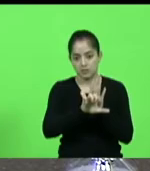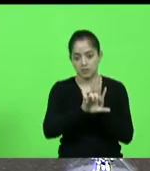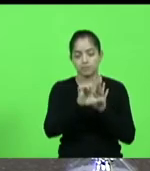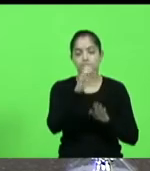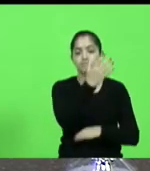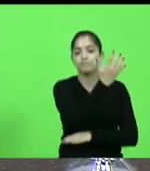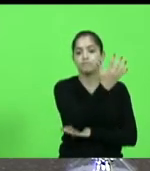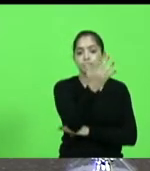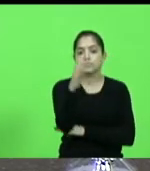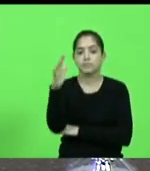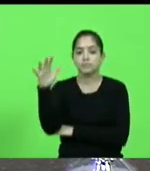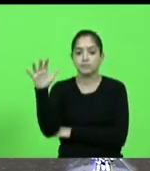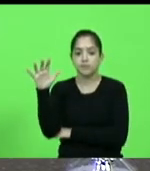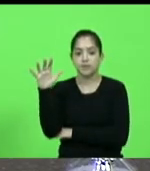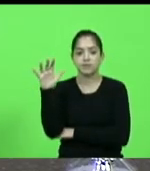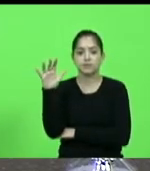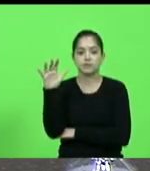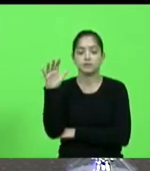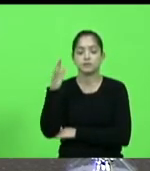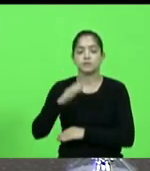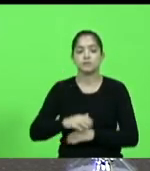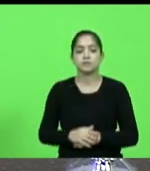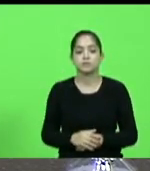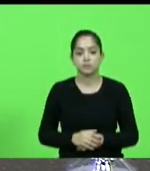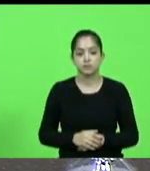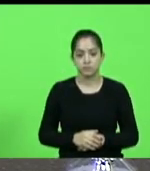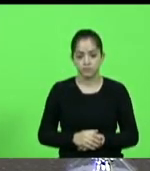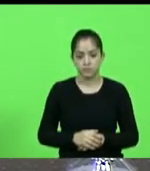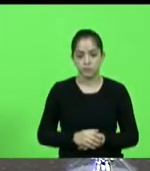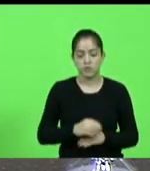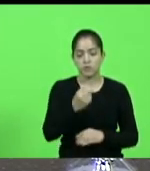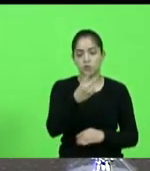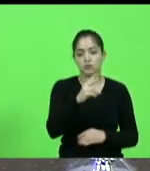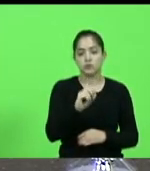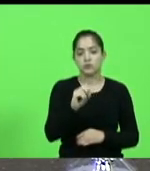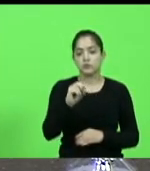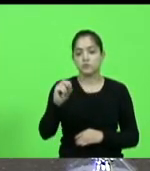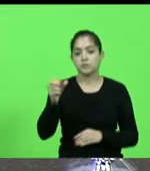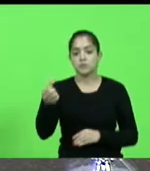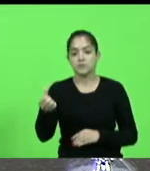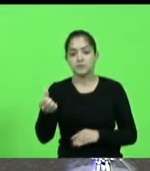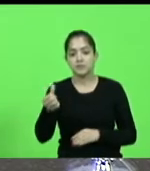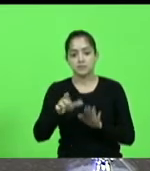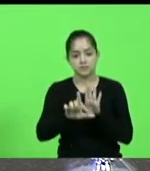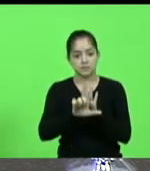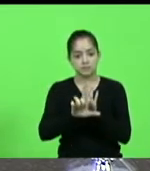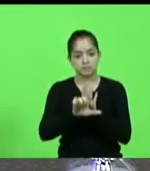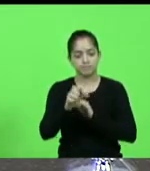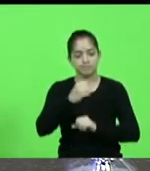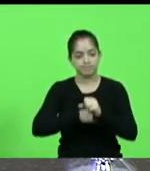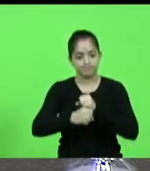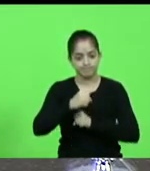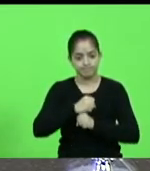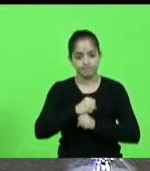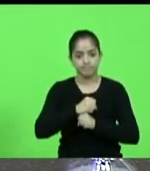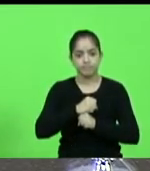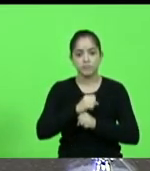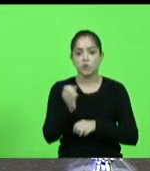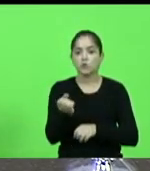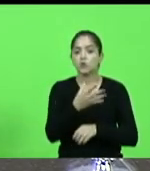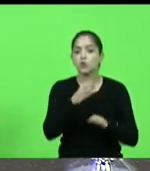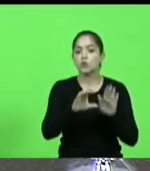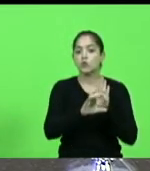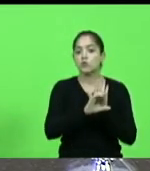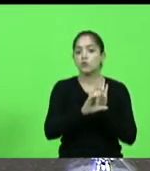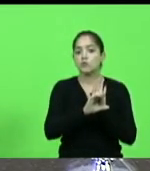Atlântica, a Lei Federal 11.428 de 2006, e não o novo Código